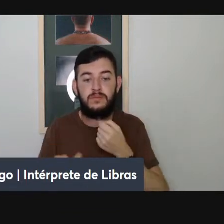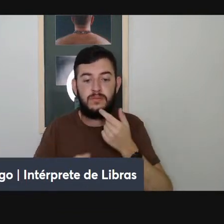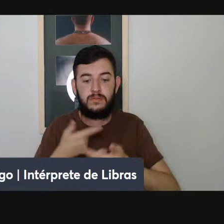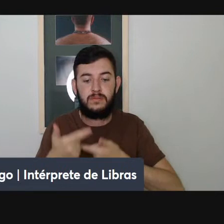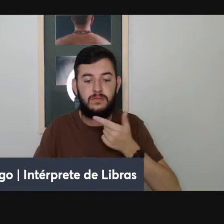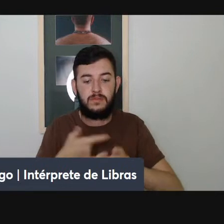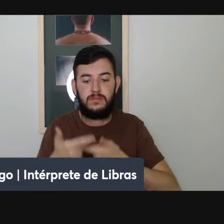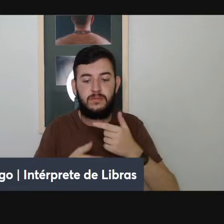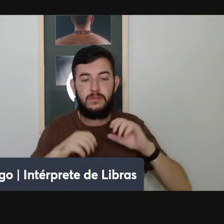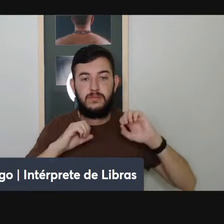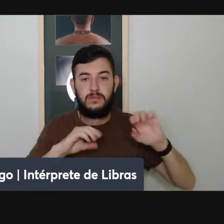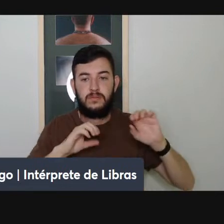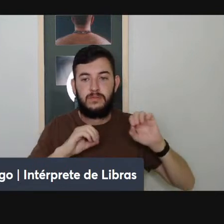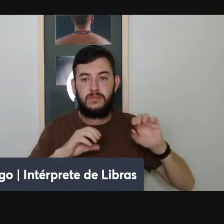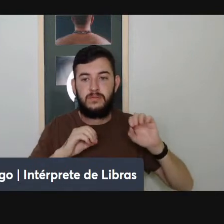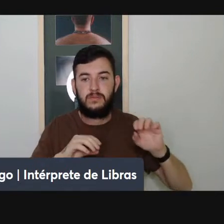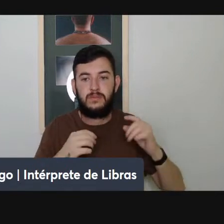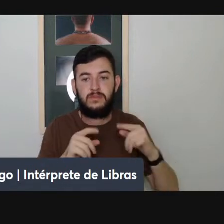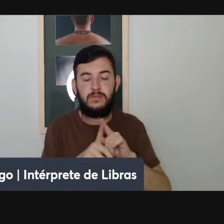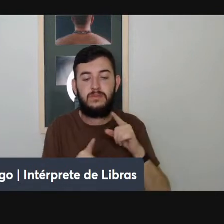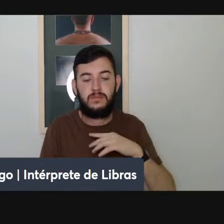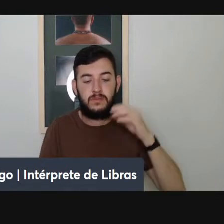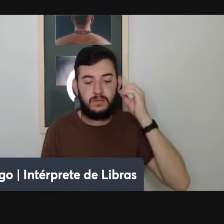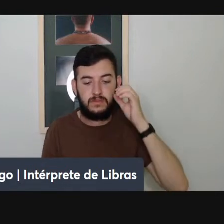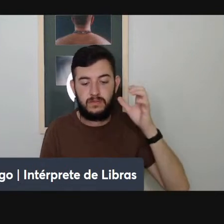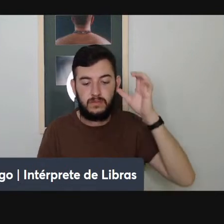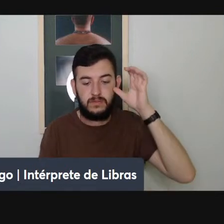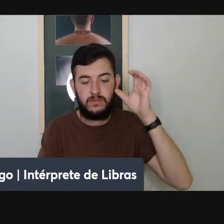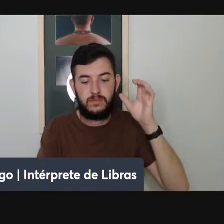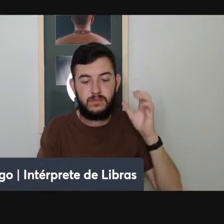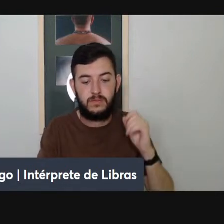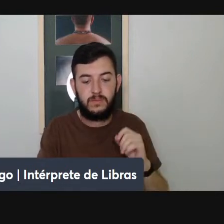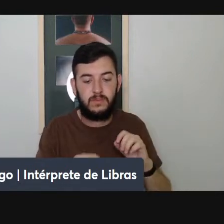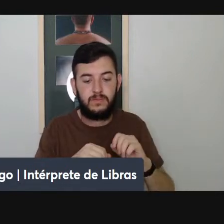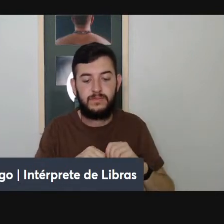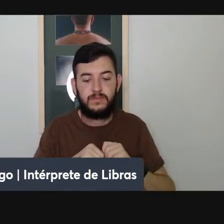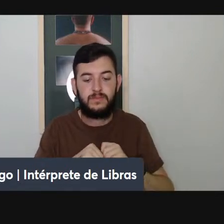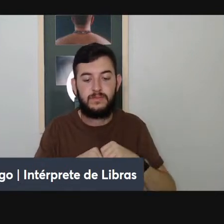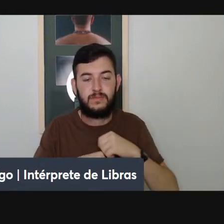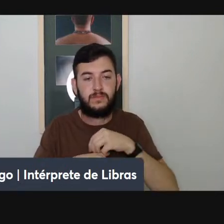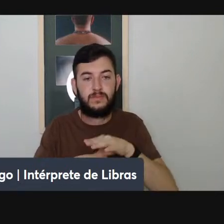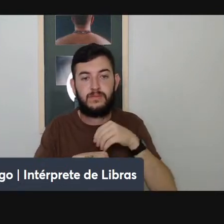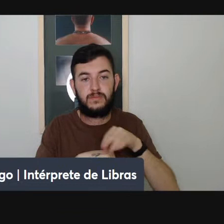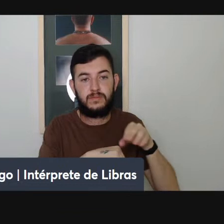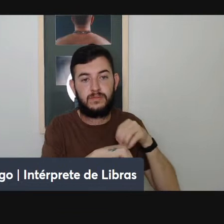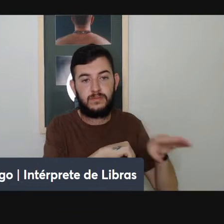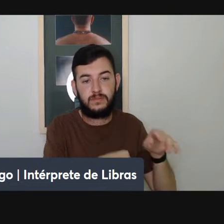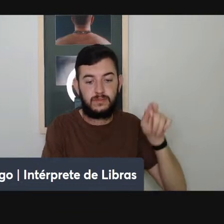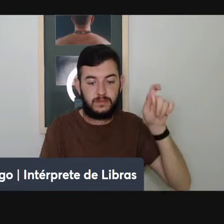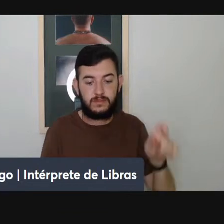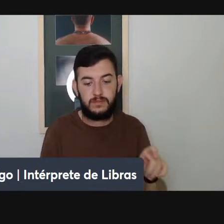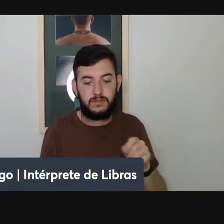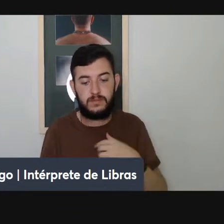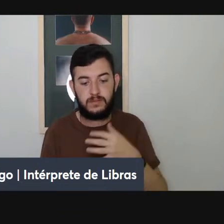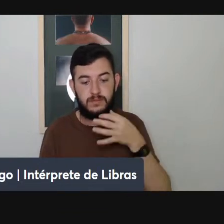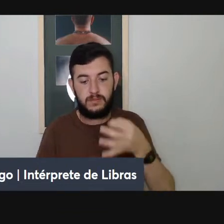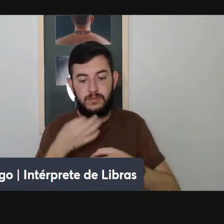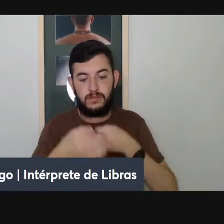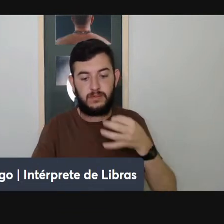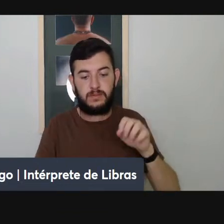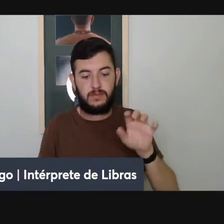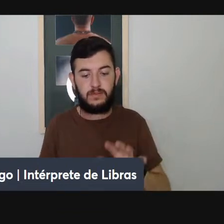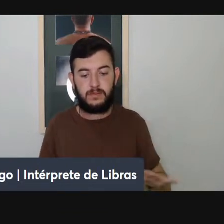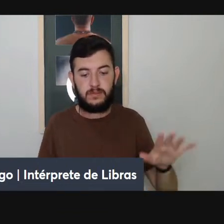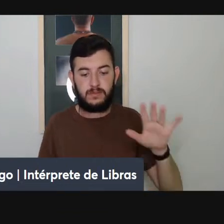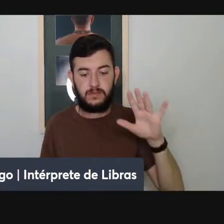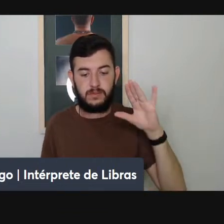de formação e circulação do conhecimento. Nesse sentido, a autora desenvolveu uma crítica às ciências sociais